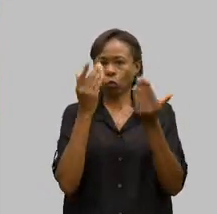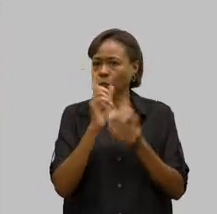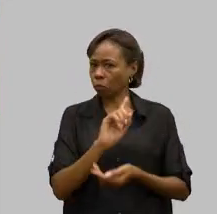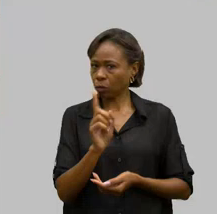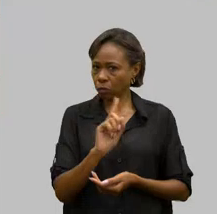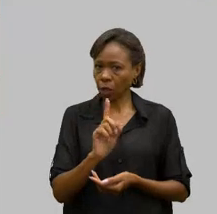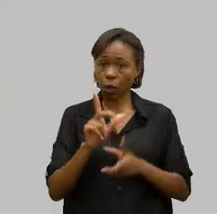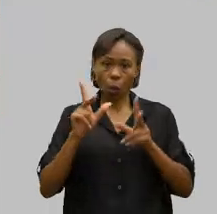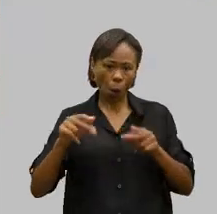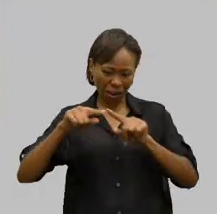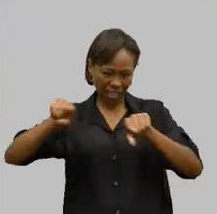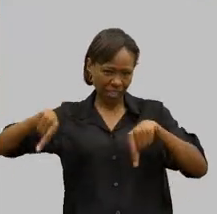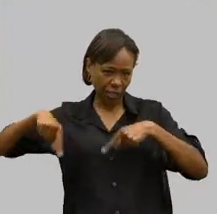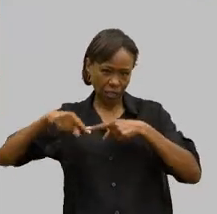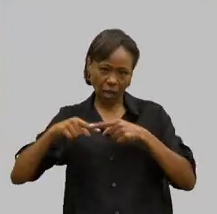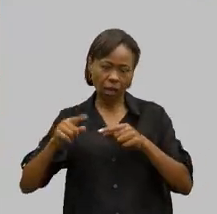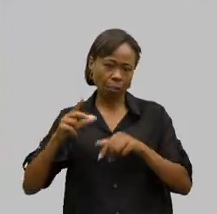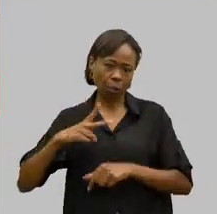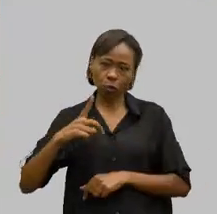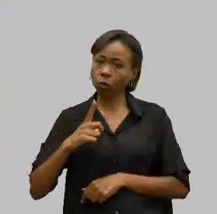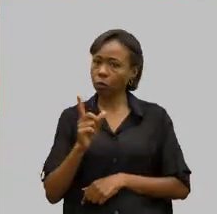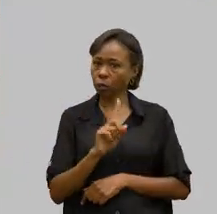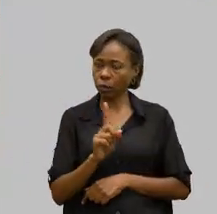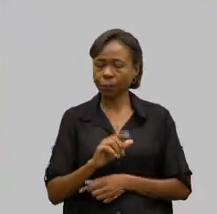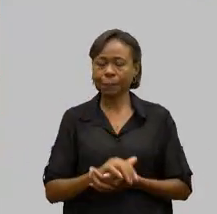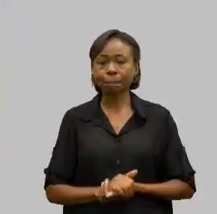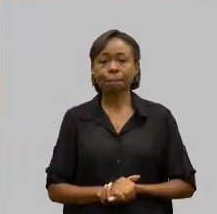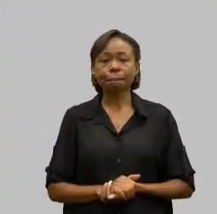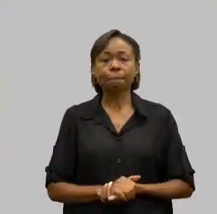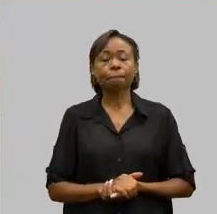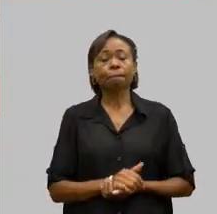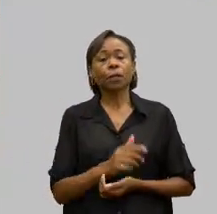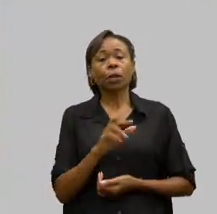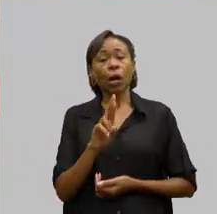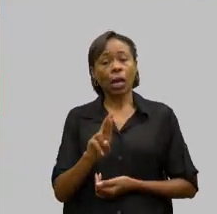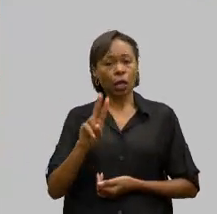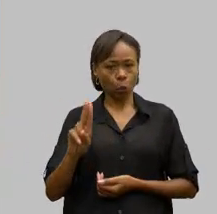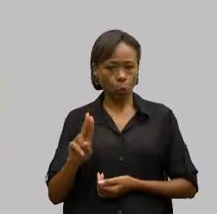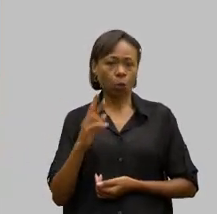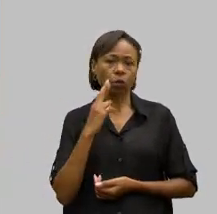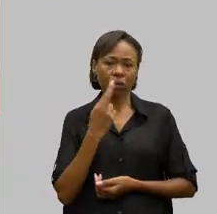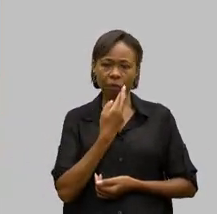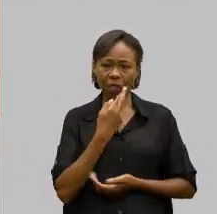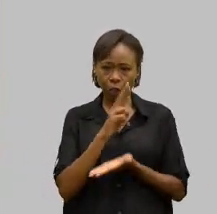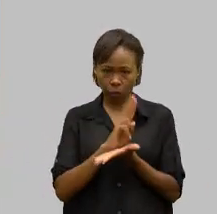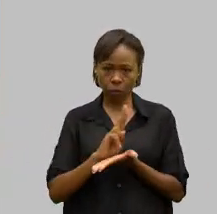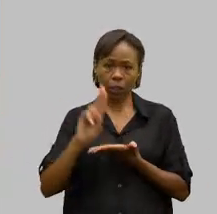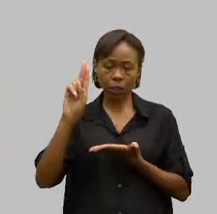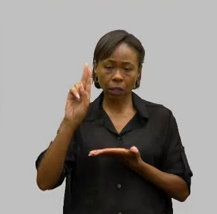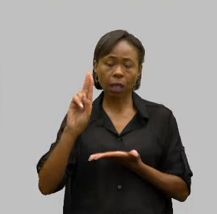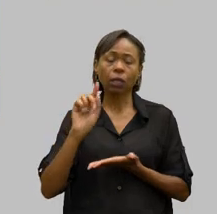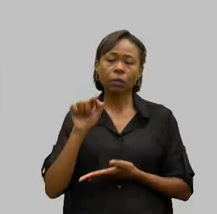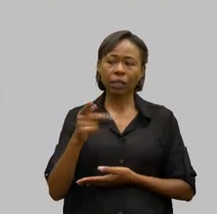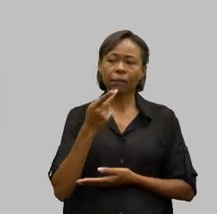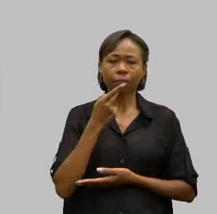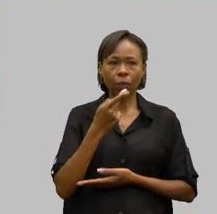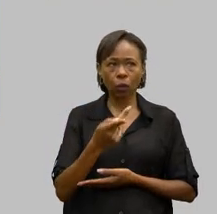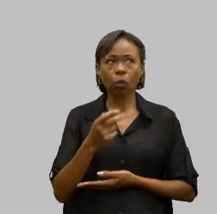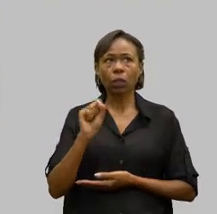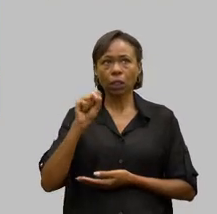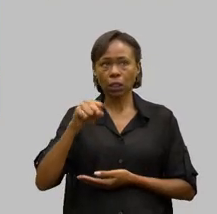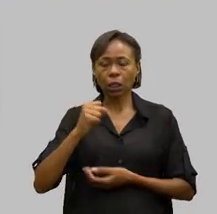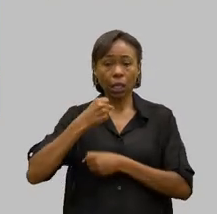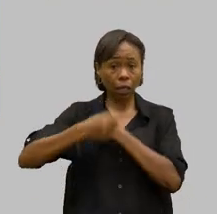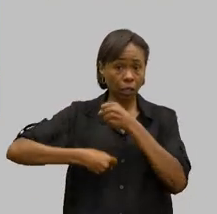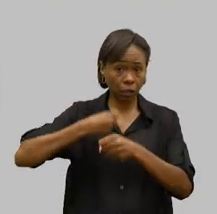fossem consultórios ou clínicas. Quanto ao RU, o ponto que a senhora trouxe, sim, a partir do ano que vem,